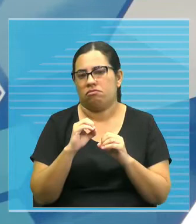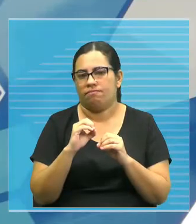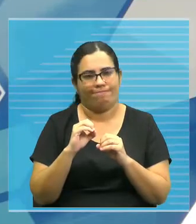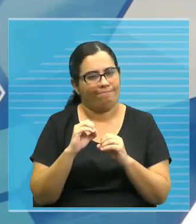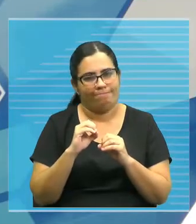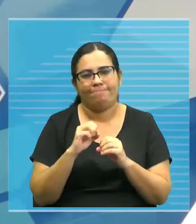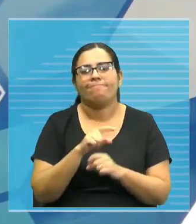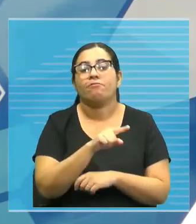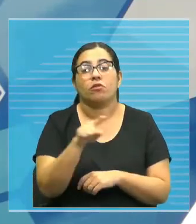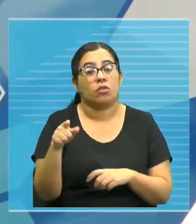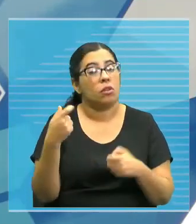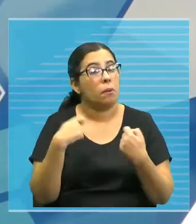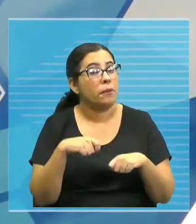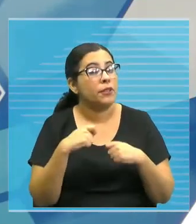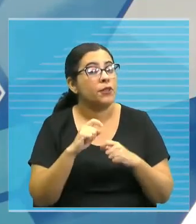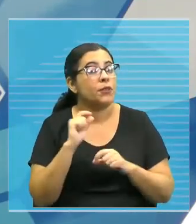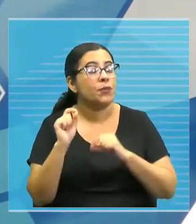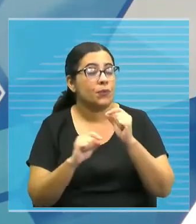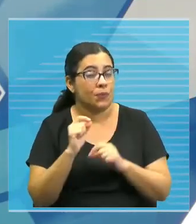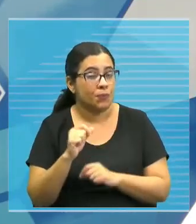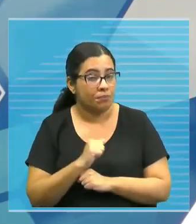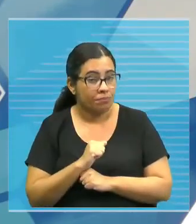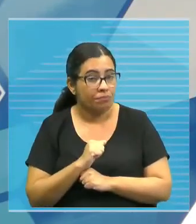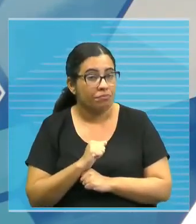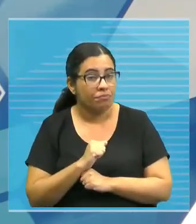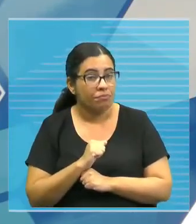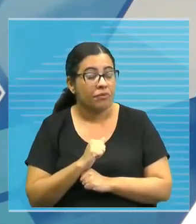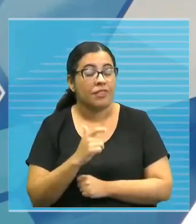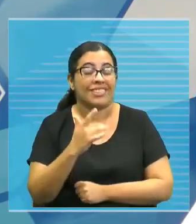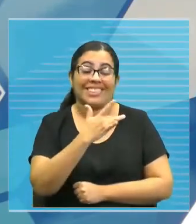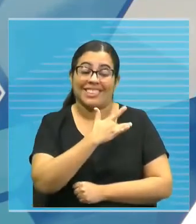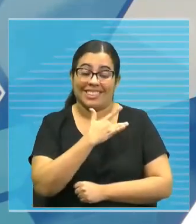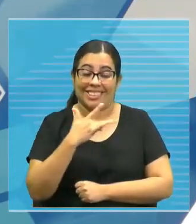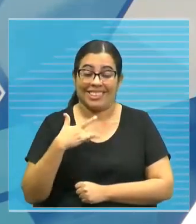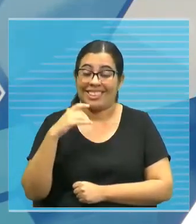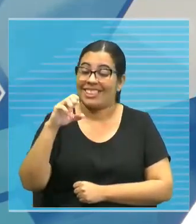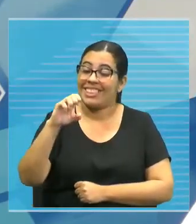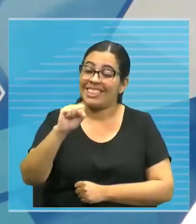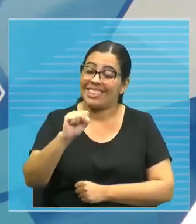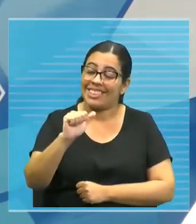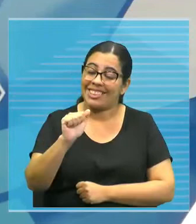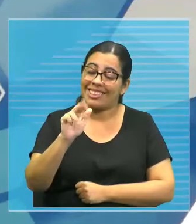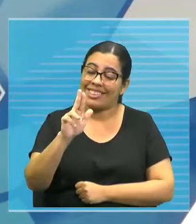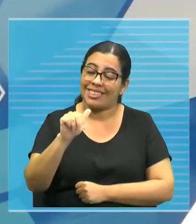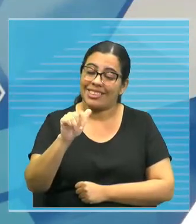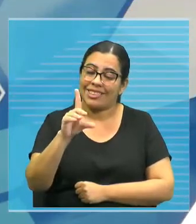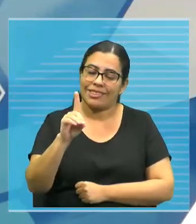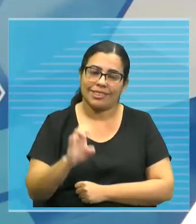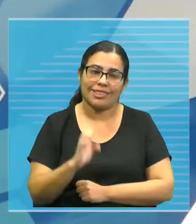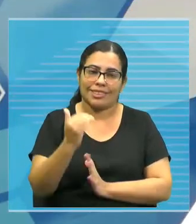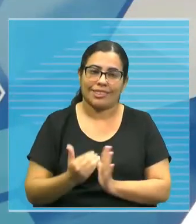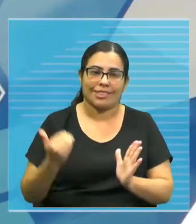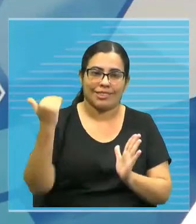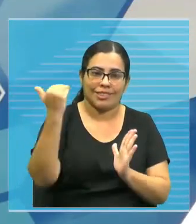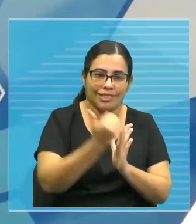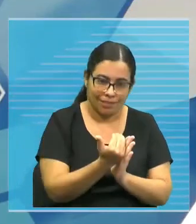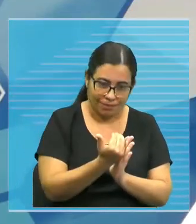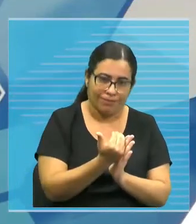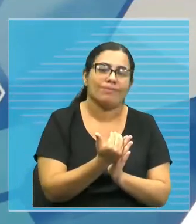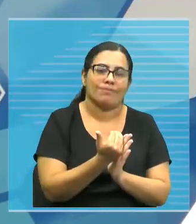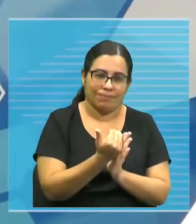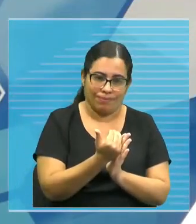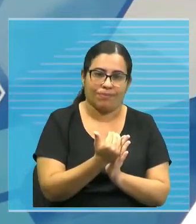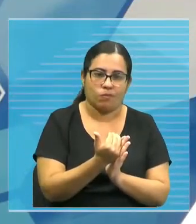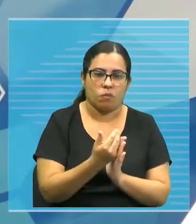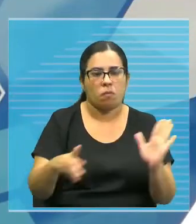Você precisa entender que saúde vai muito mais além do que isso. Saúde, segundo a Organização Mundial